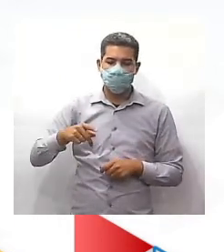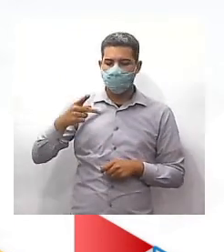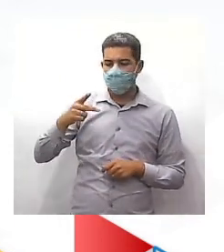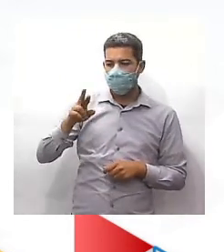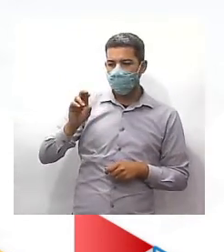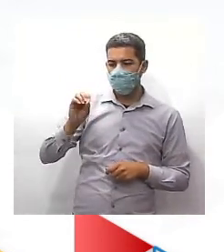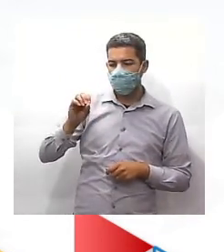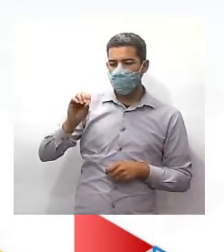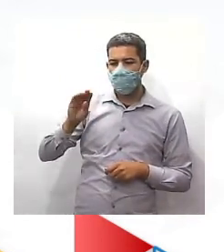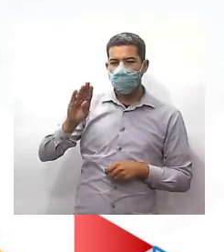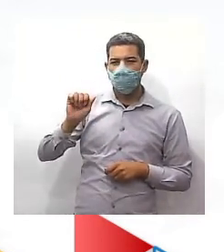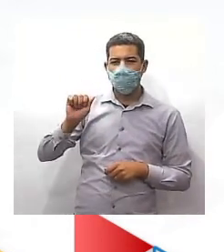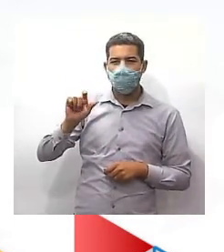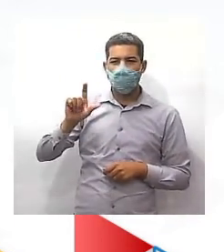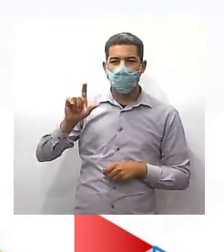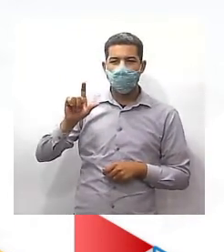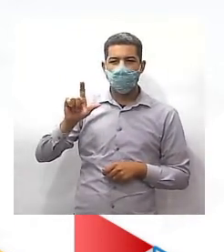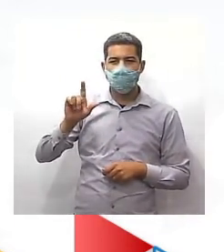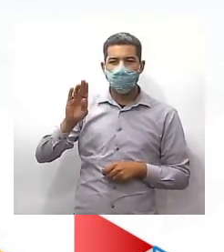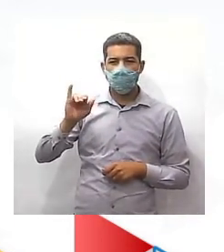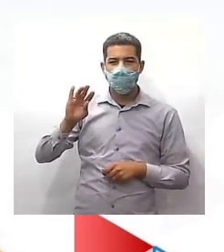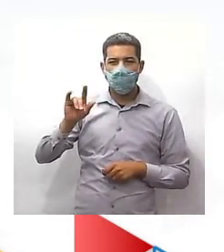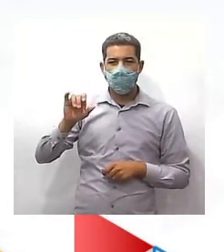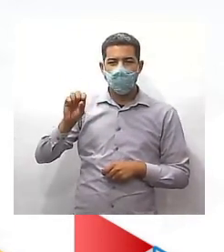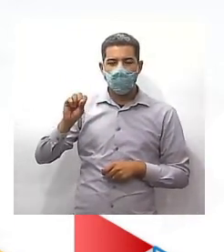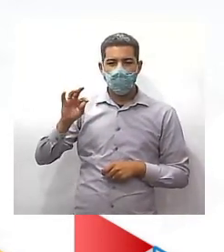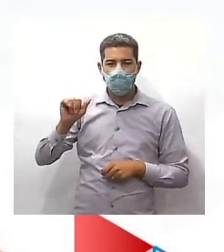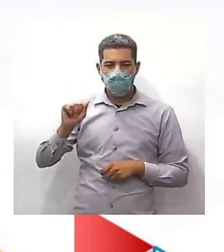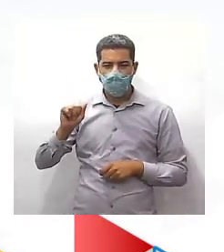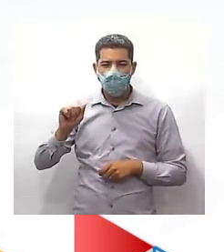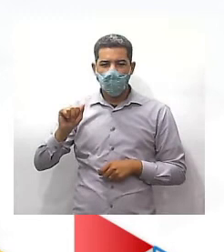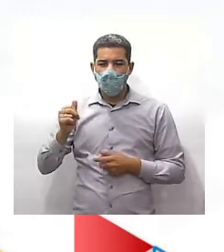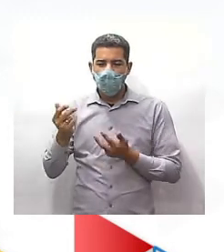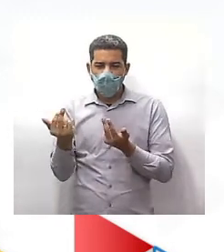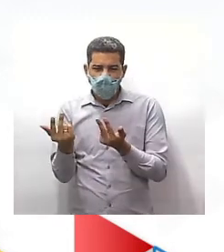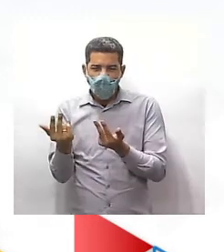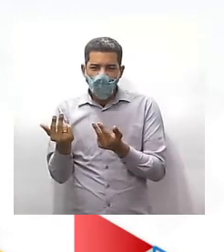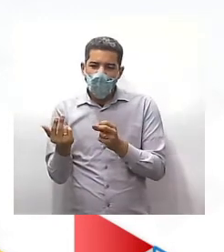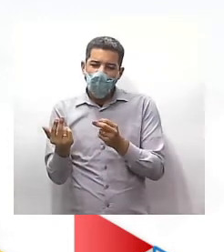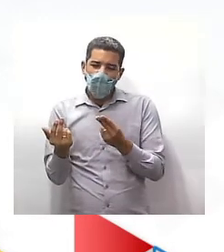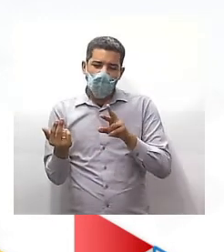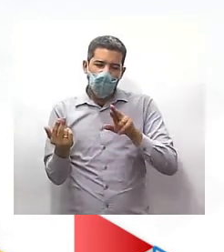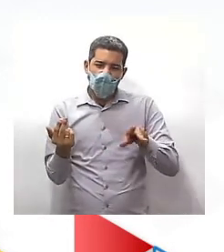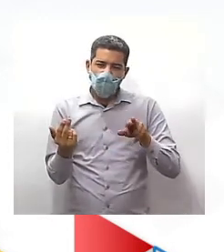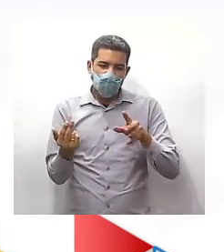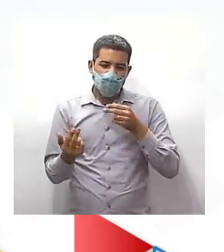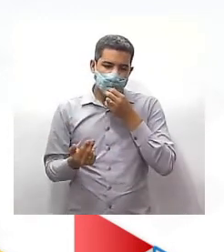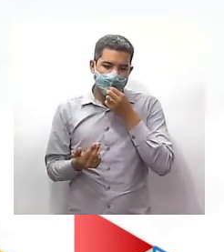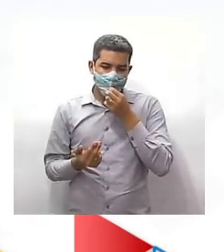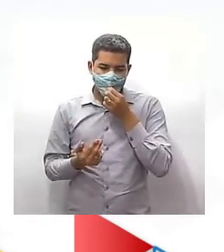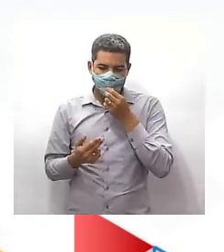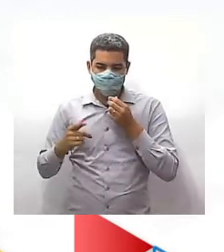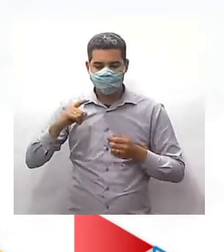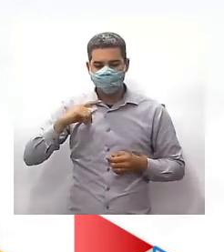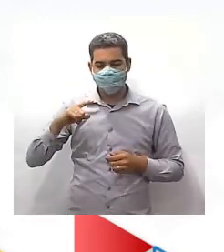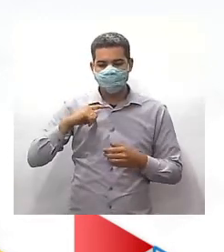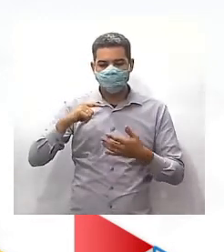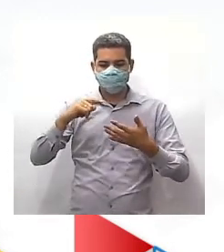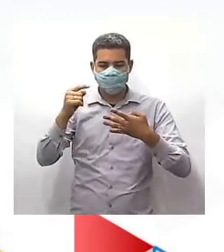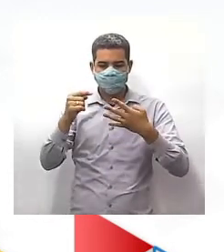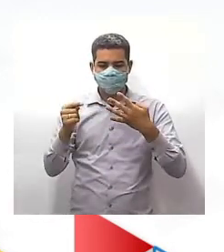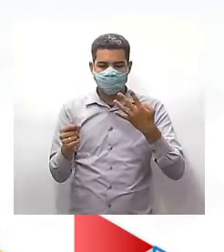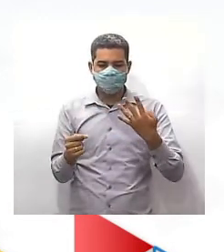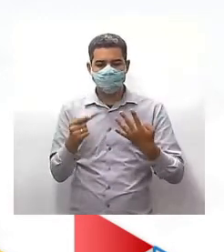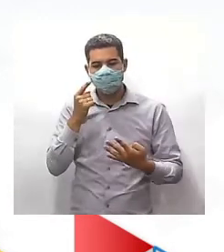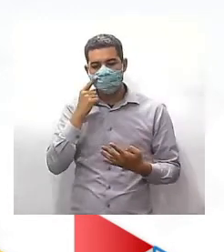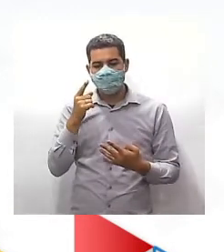seja, chances iguais, e ela ser não probabilística. Como é que isso ocorre? Ocorre mais claramente na subdivisão que nós